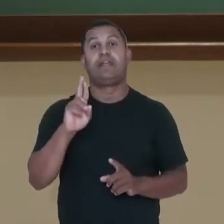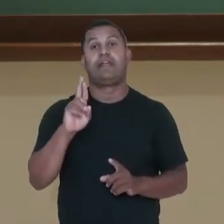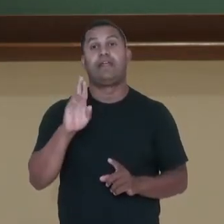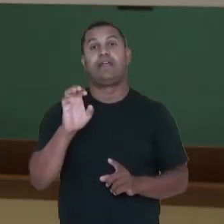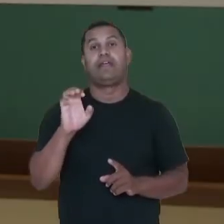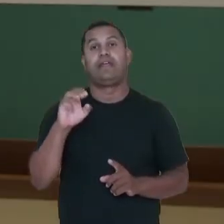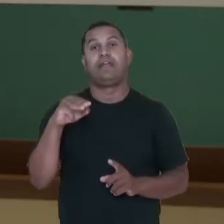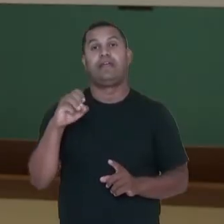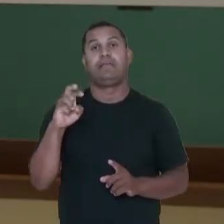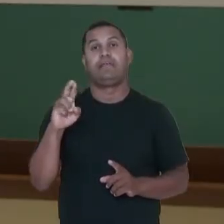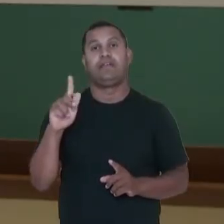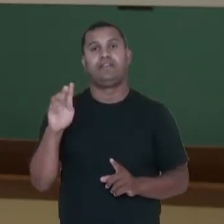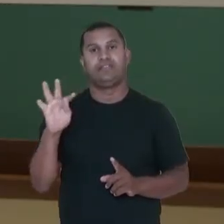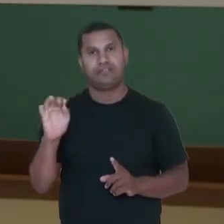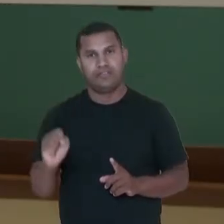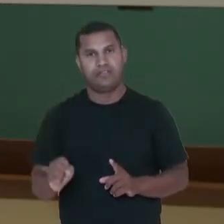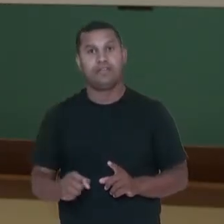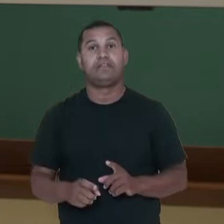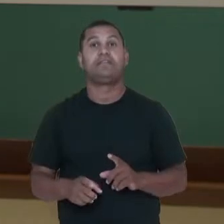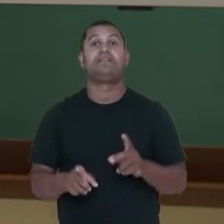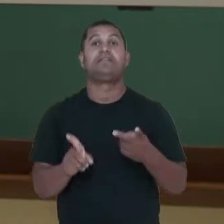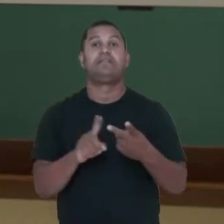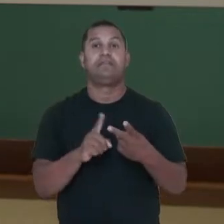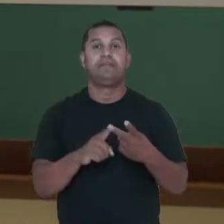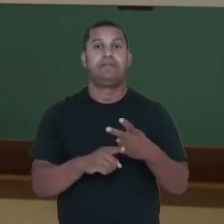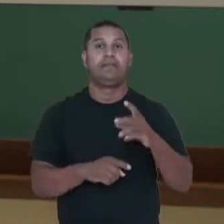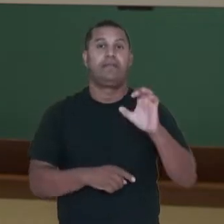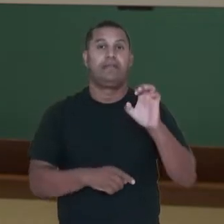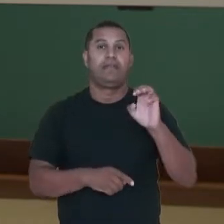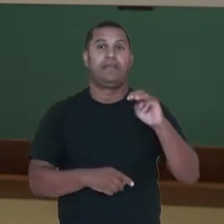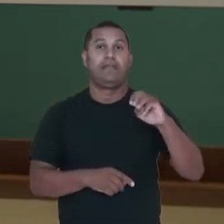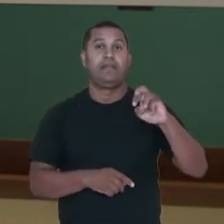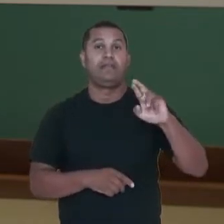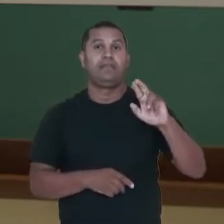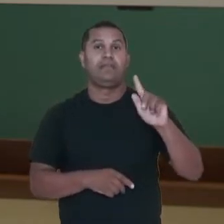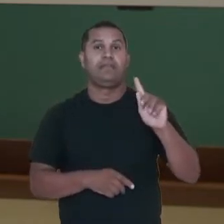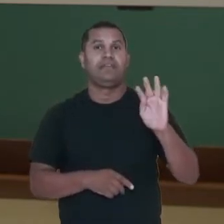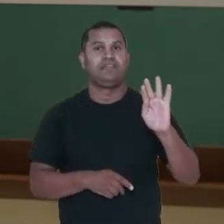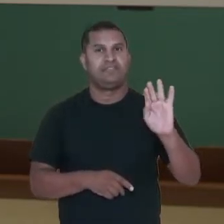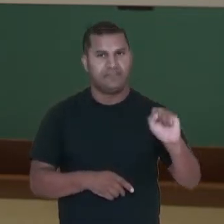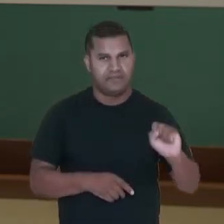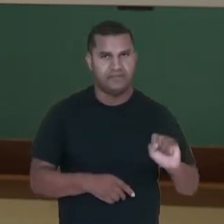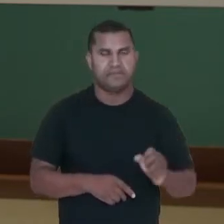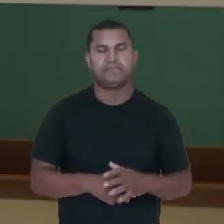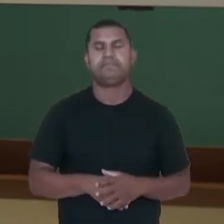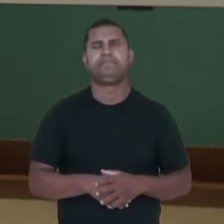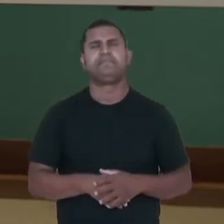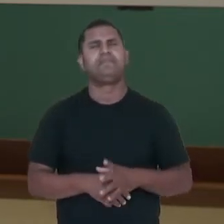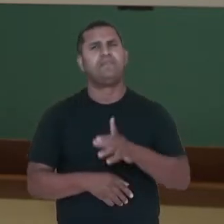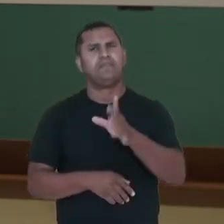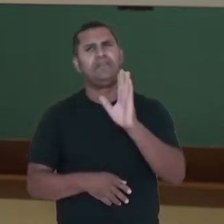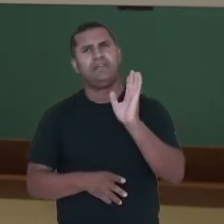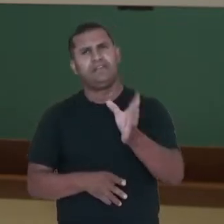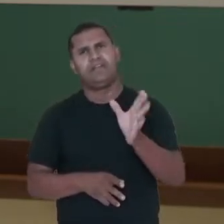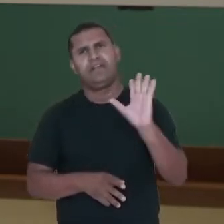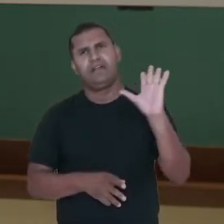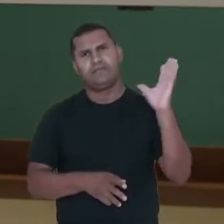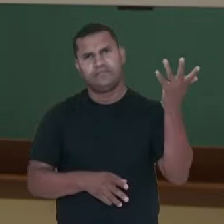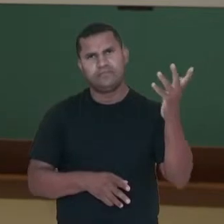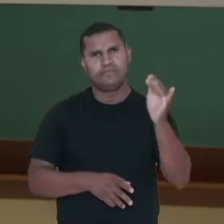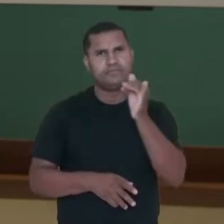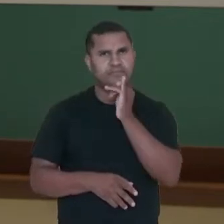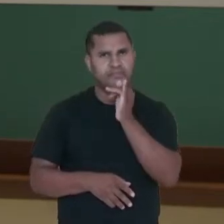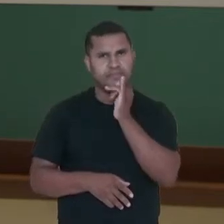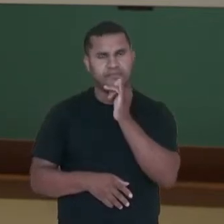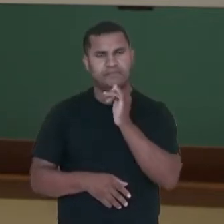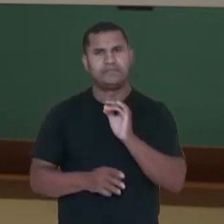vez você já se deparou com comentários de doenças que você nunca tinha ouvido falar? Como que essas doenças surgem? Você já